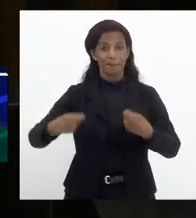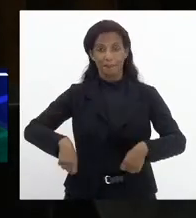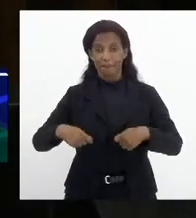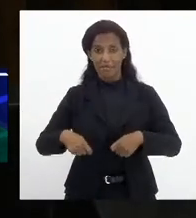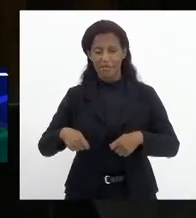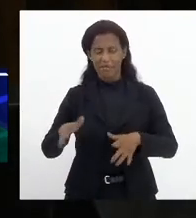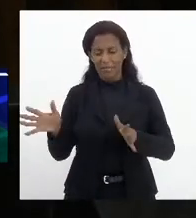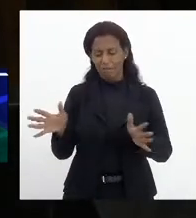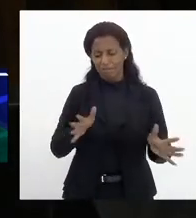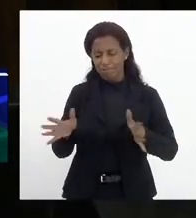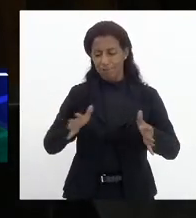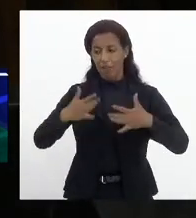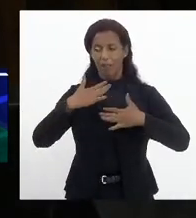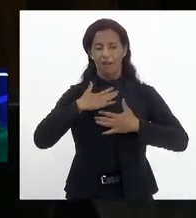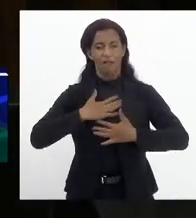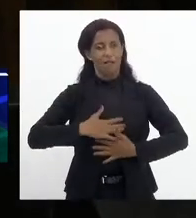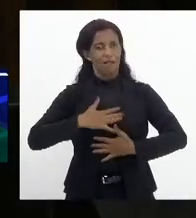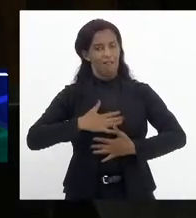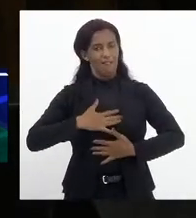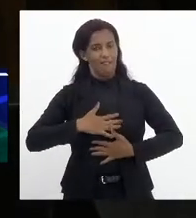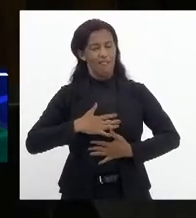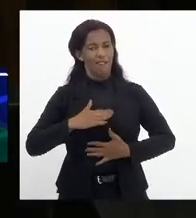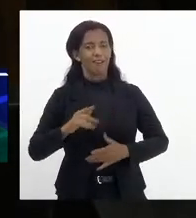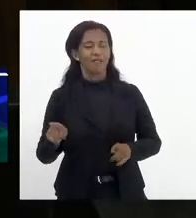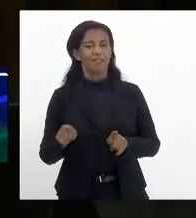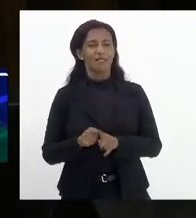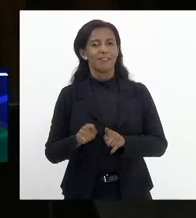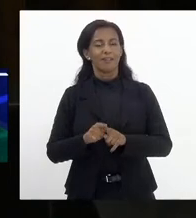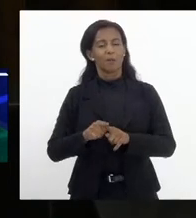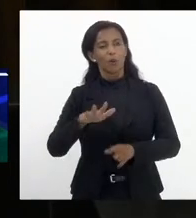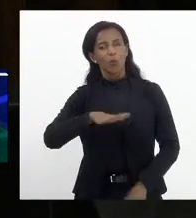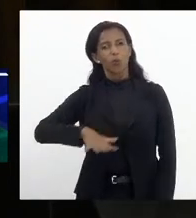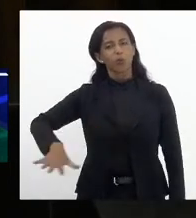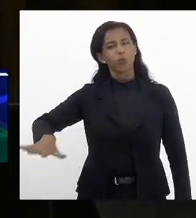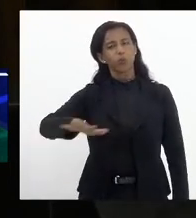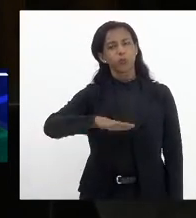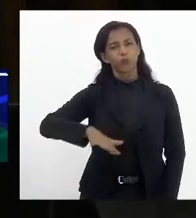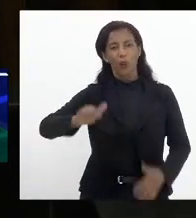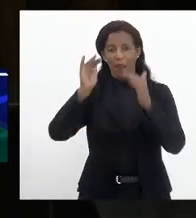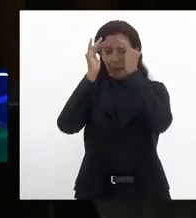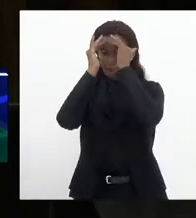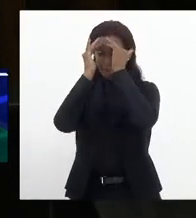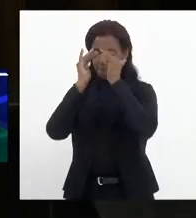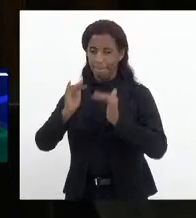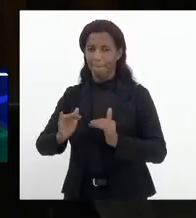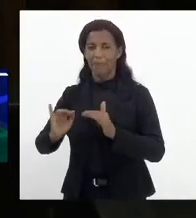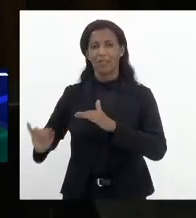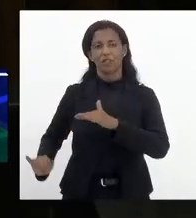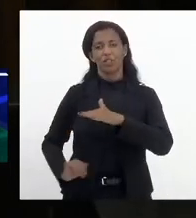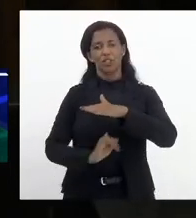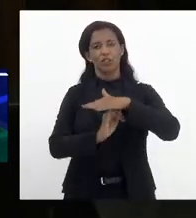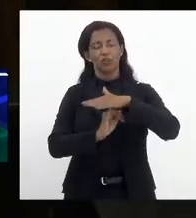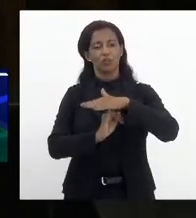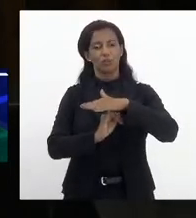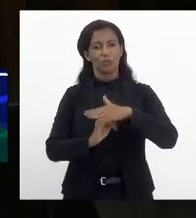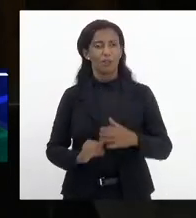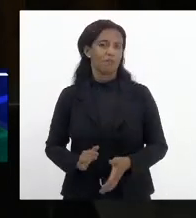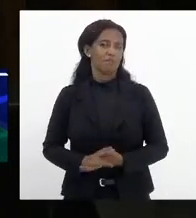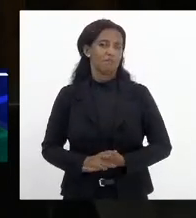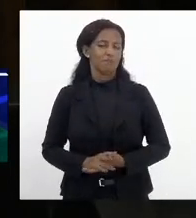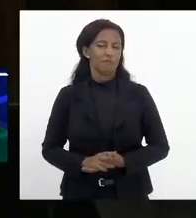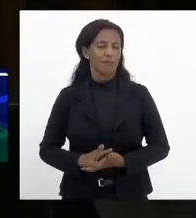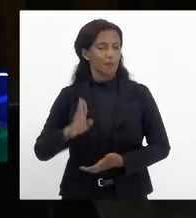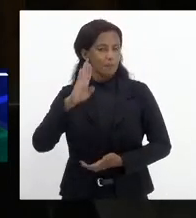um ambiente de tranquilidade e, sobretudo, um ambiente de respeito institucional. É